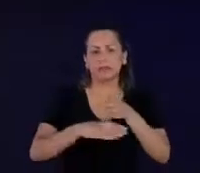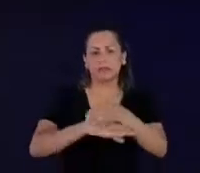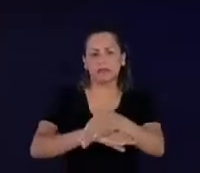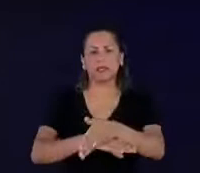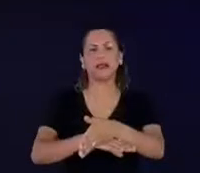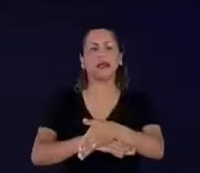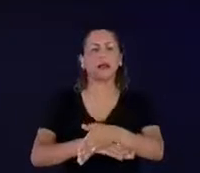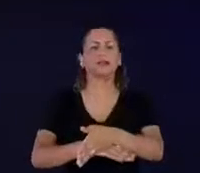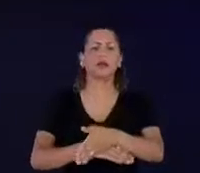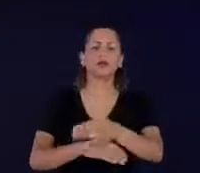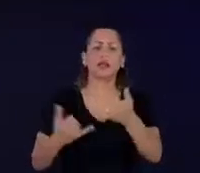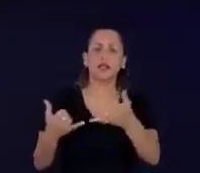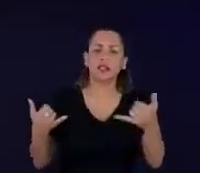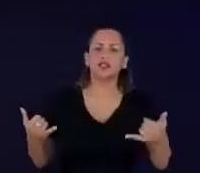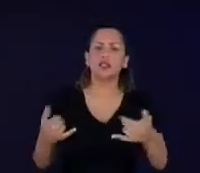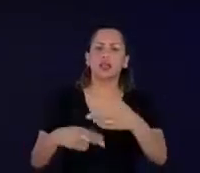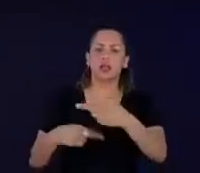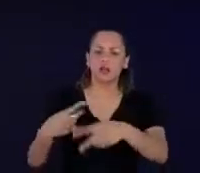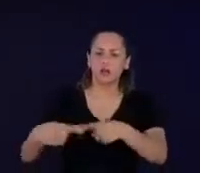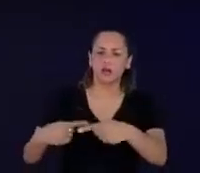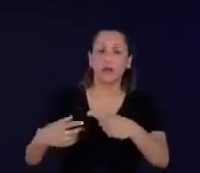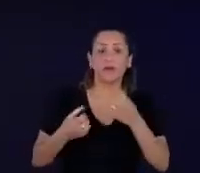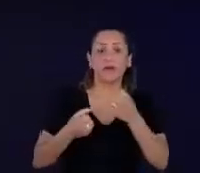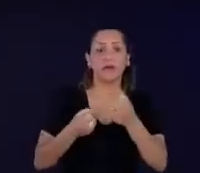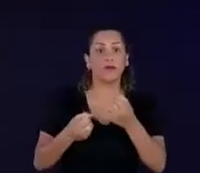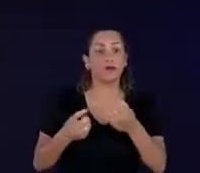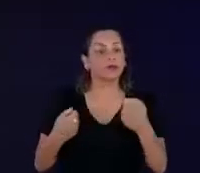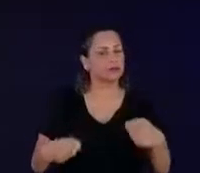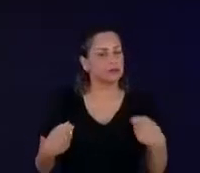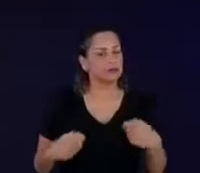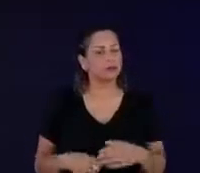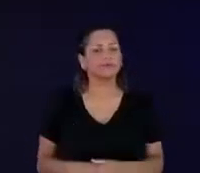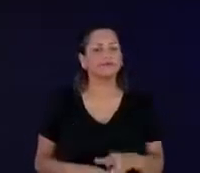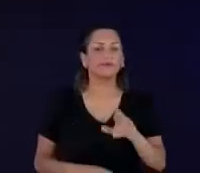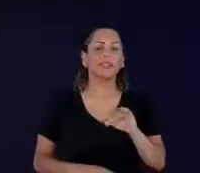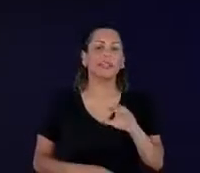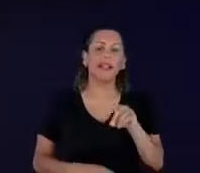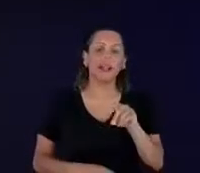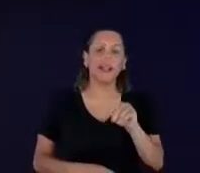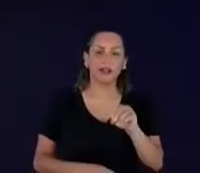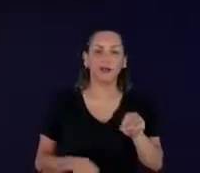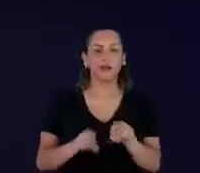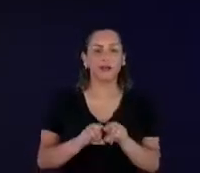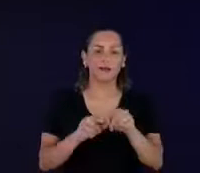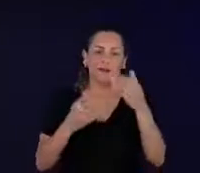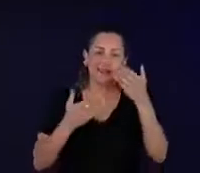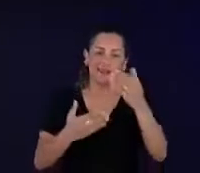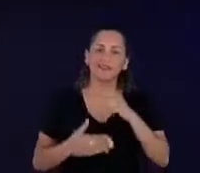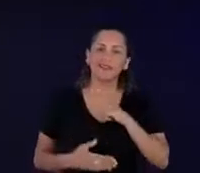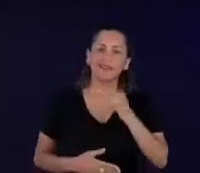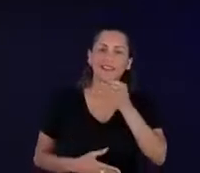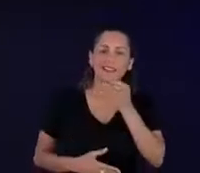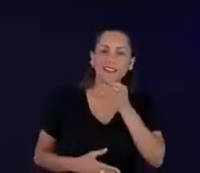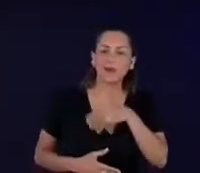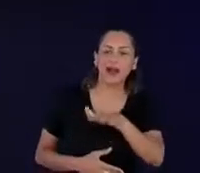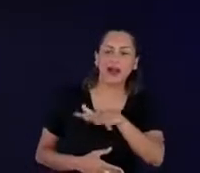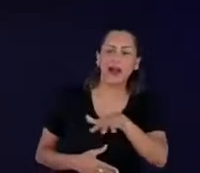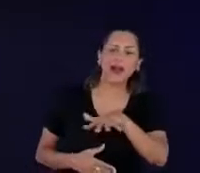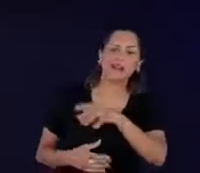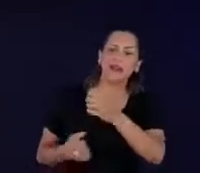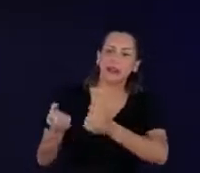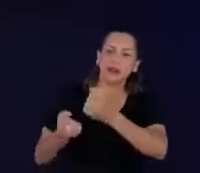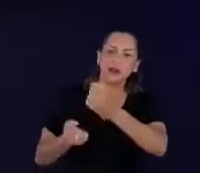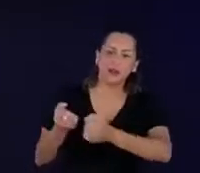renováveis, mais intensa, que é o que a gente precisa. Ricardo, muito obrigado, trazendo os exemplos da indústria automobilística. Acho que as duas indústrias aqui vão ter que